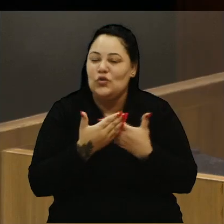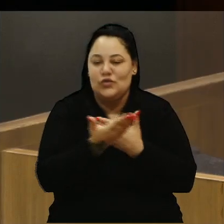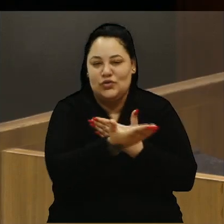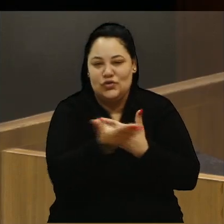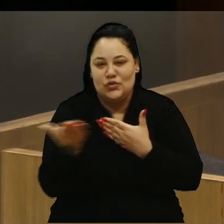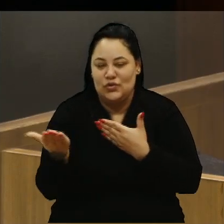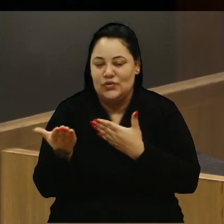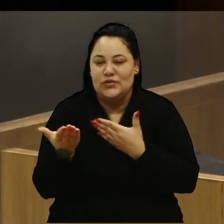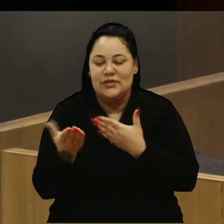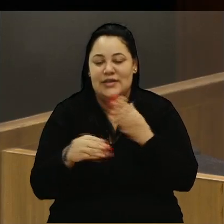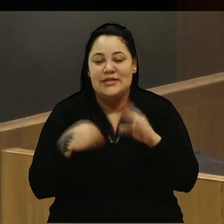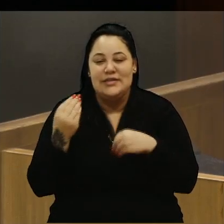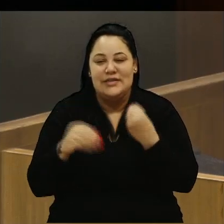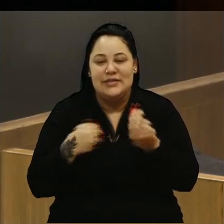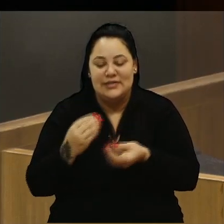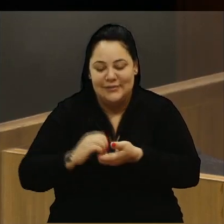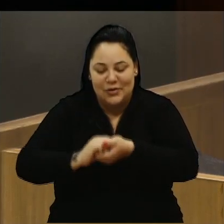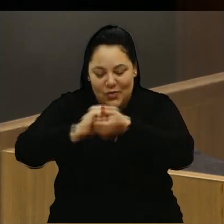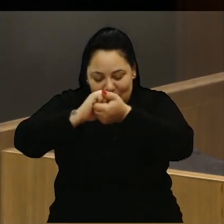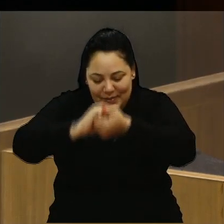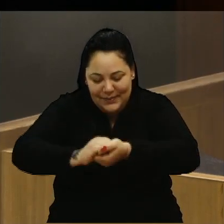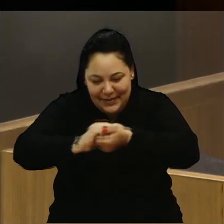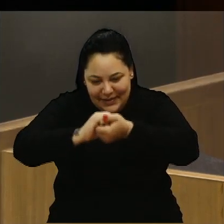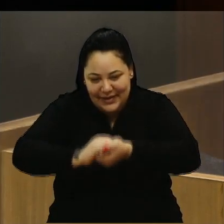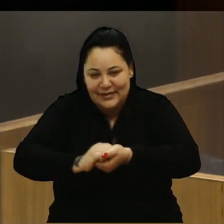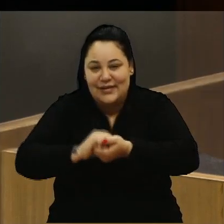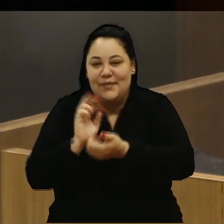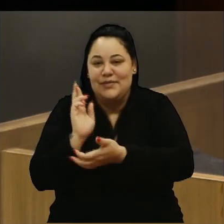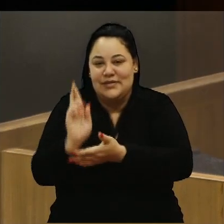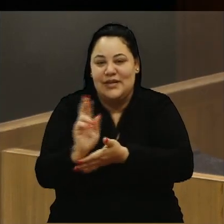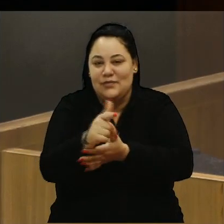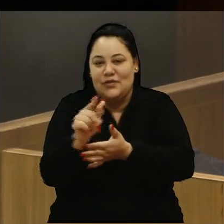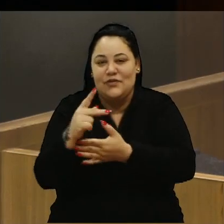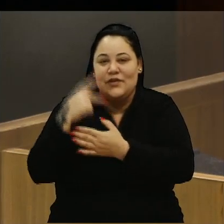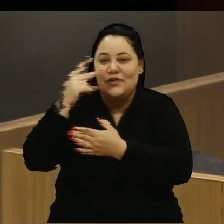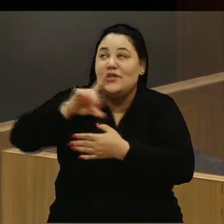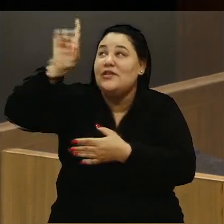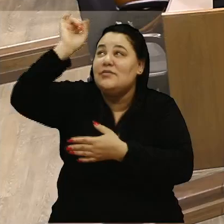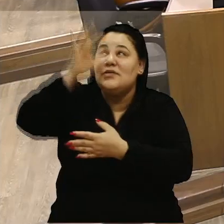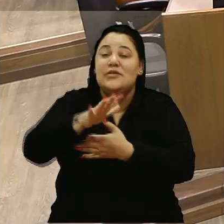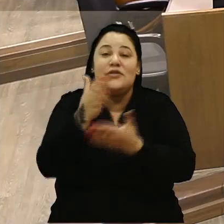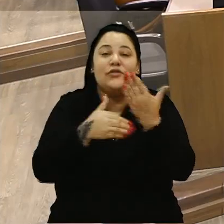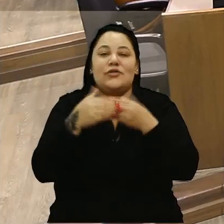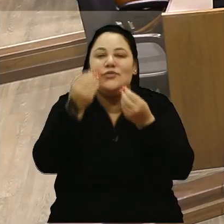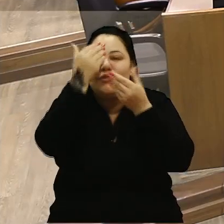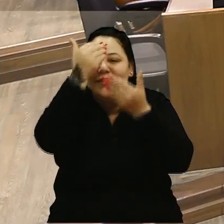Sintam-se saudados com esses nobres pares. Deus abençoe a todos. Muito obrigado.